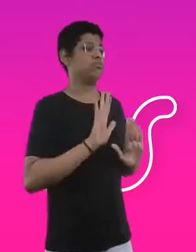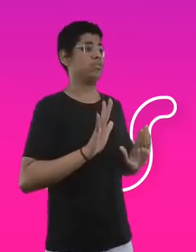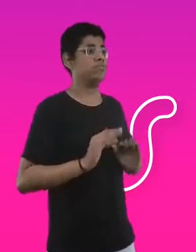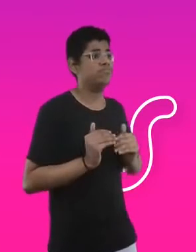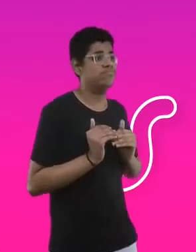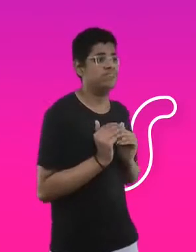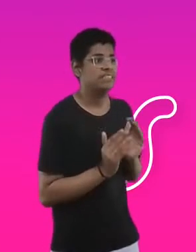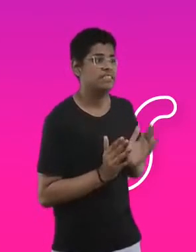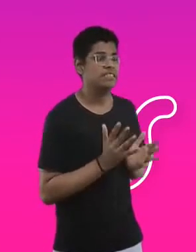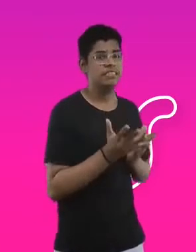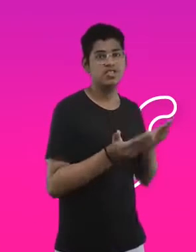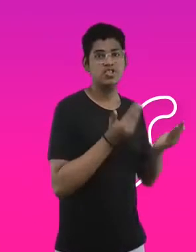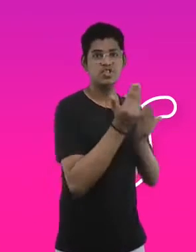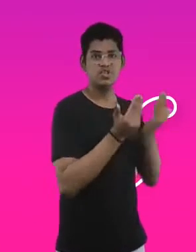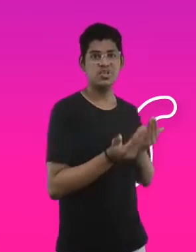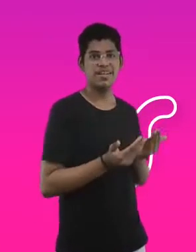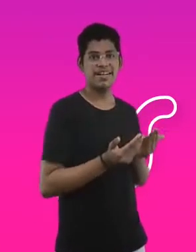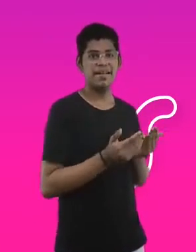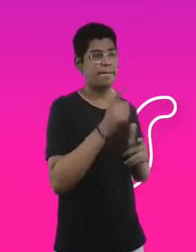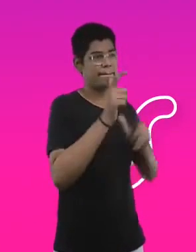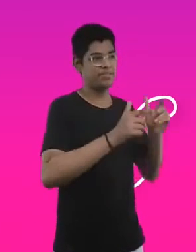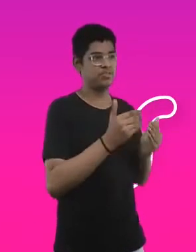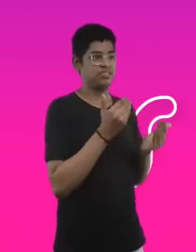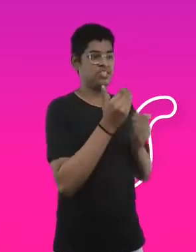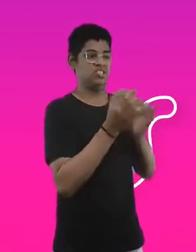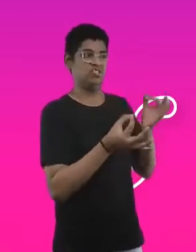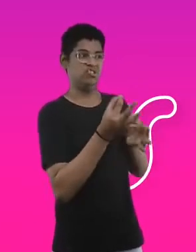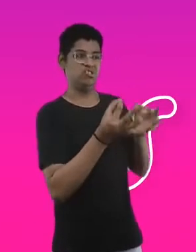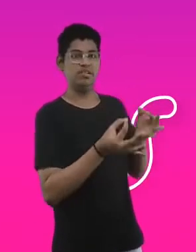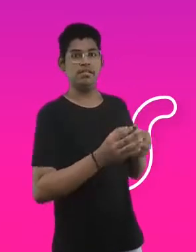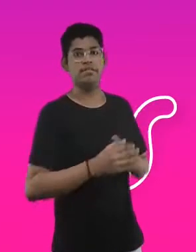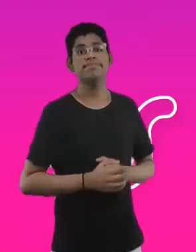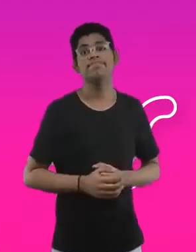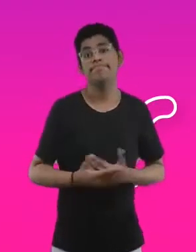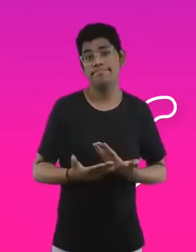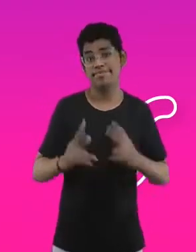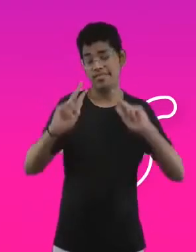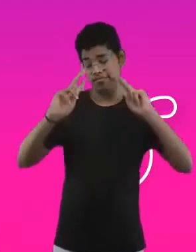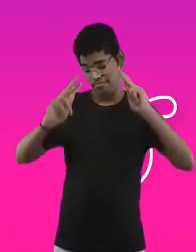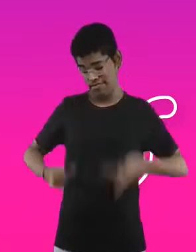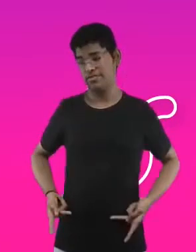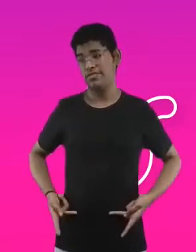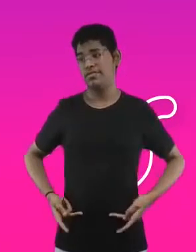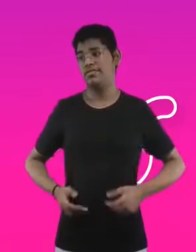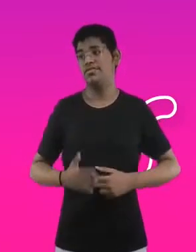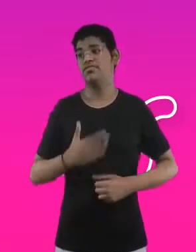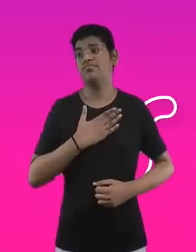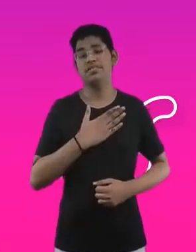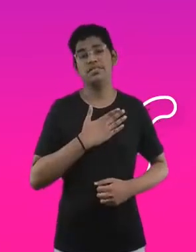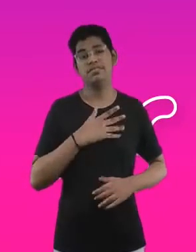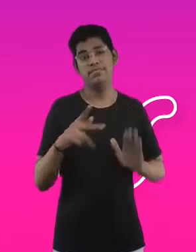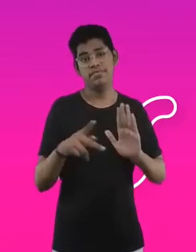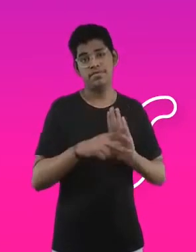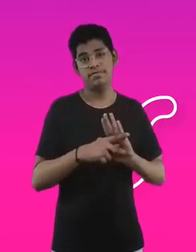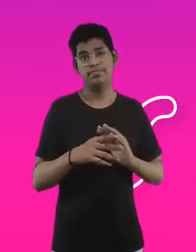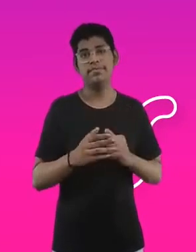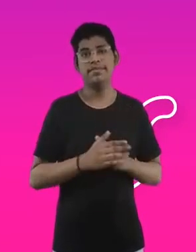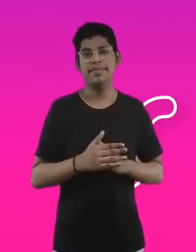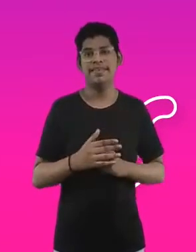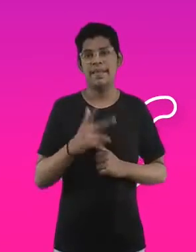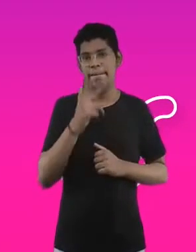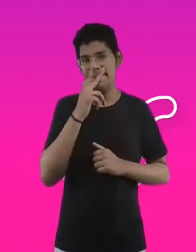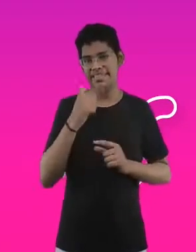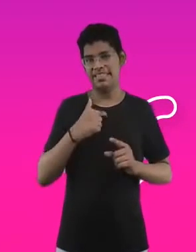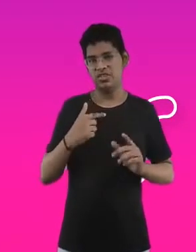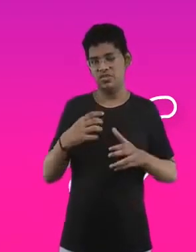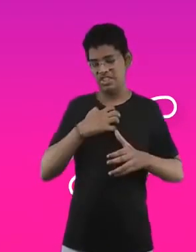fazer sobre a nossa personalidade, justamente por a gente, né, se sentir, né, desencaixado, né, fora da realidade,